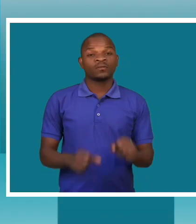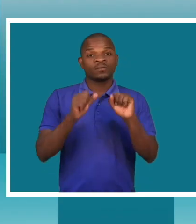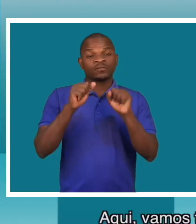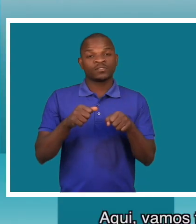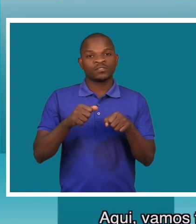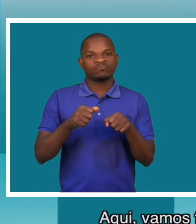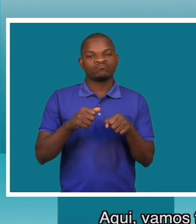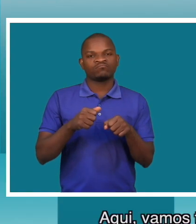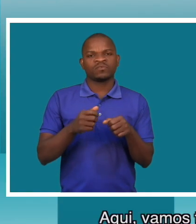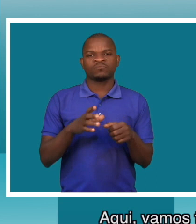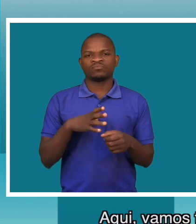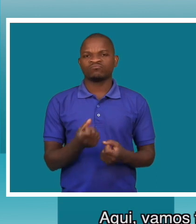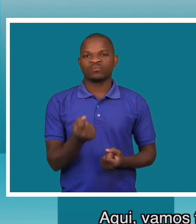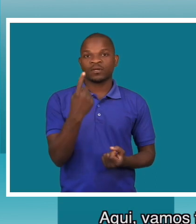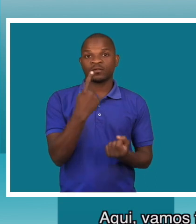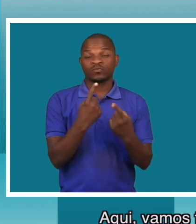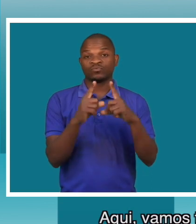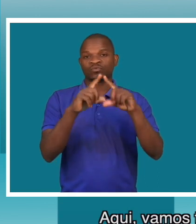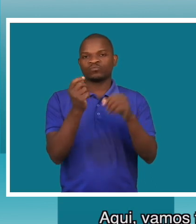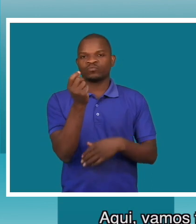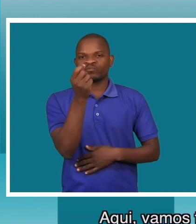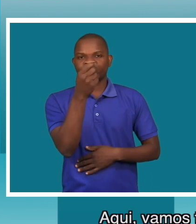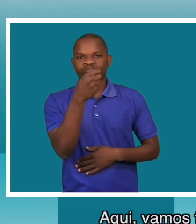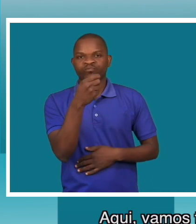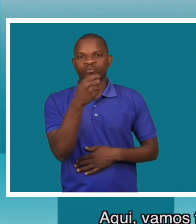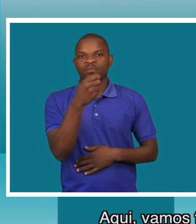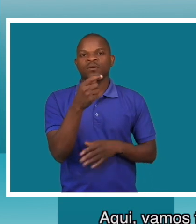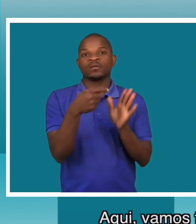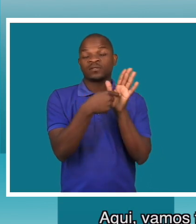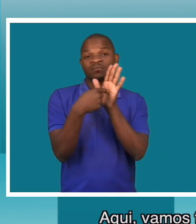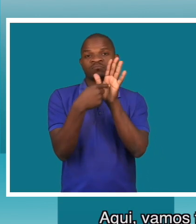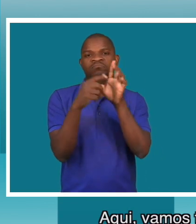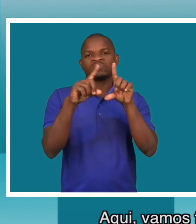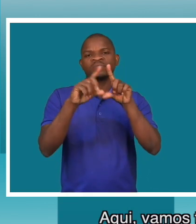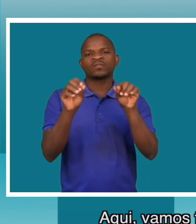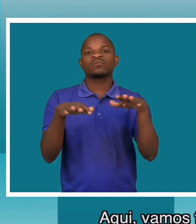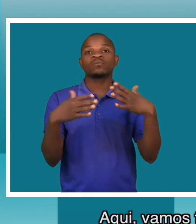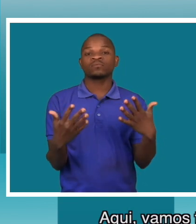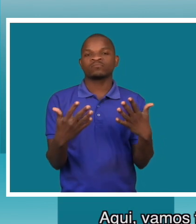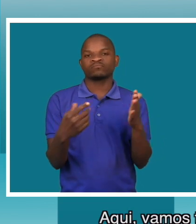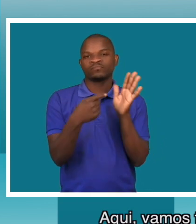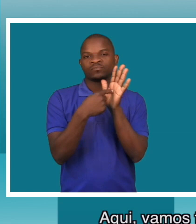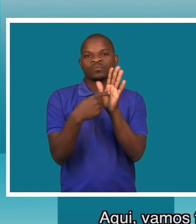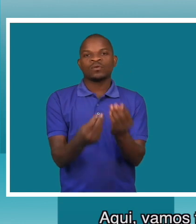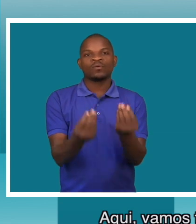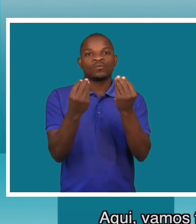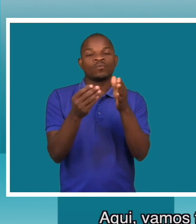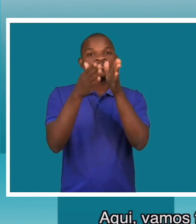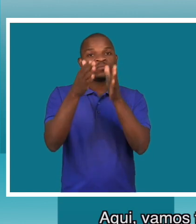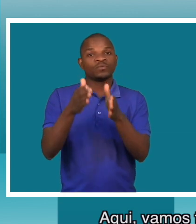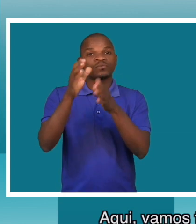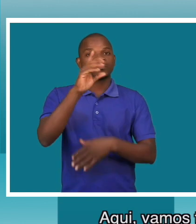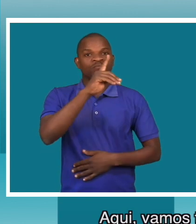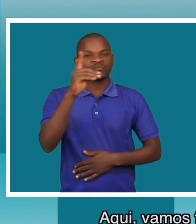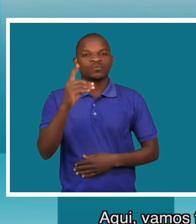Sim, aqui vamos ter algumas figuras que ilustram como é que a